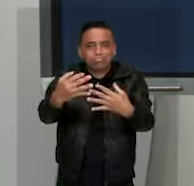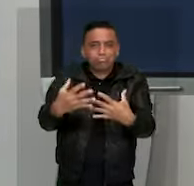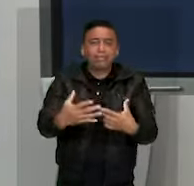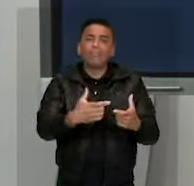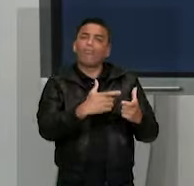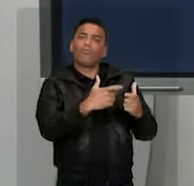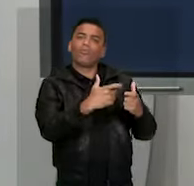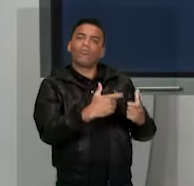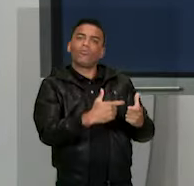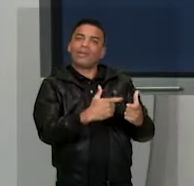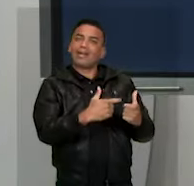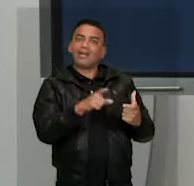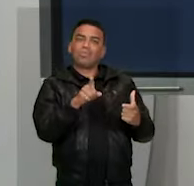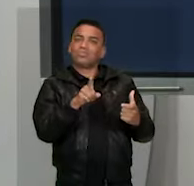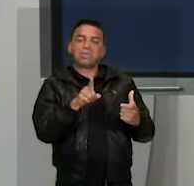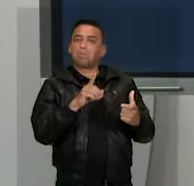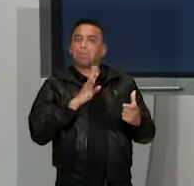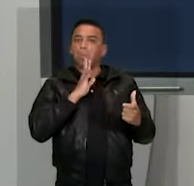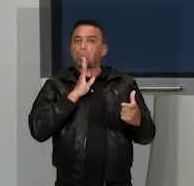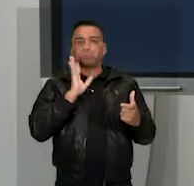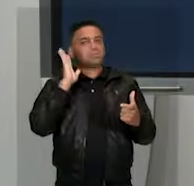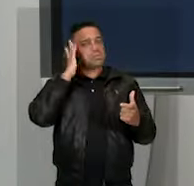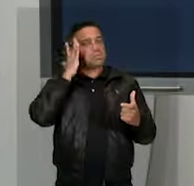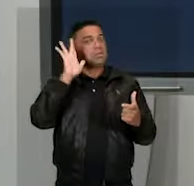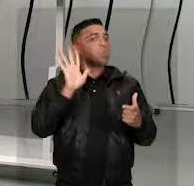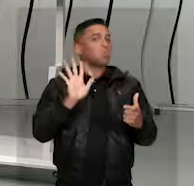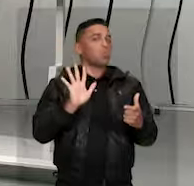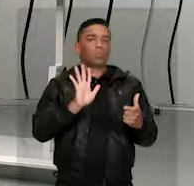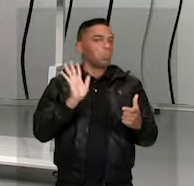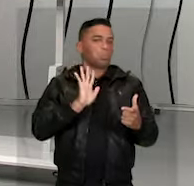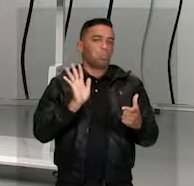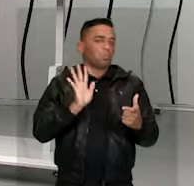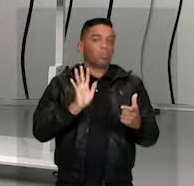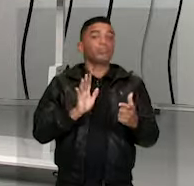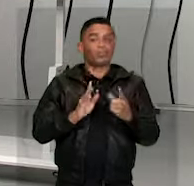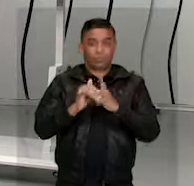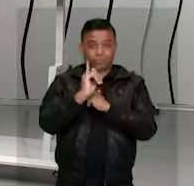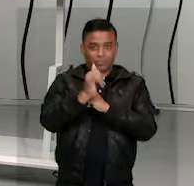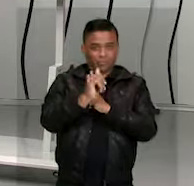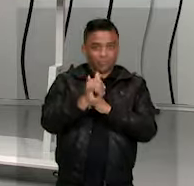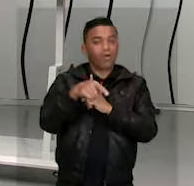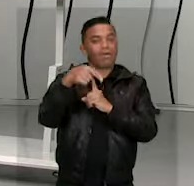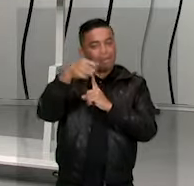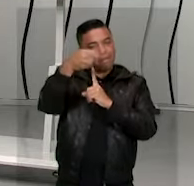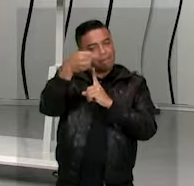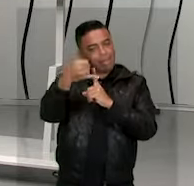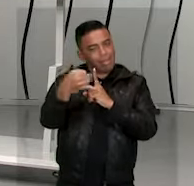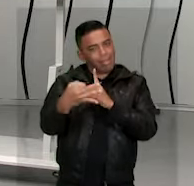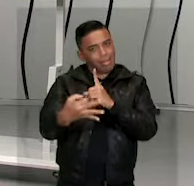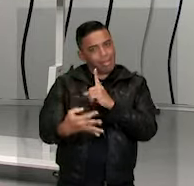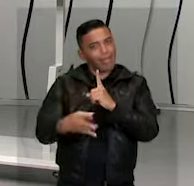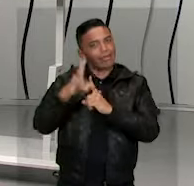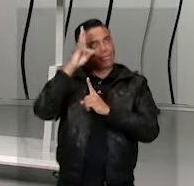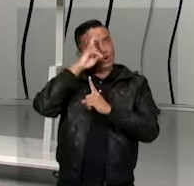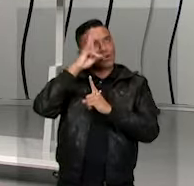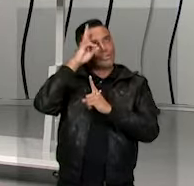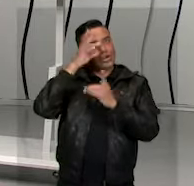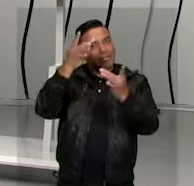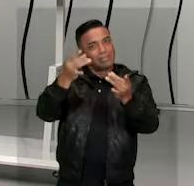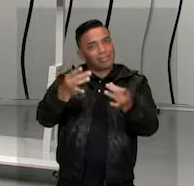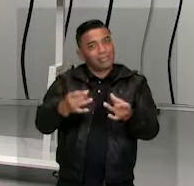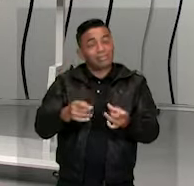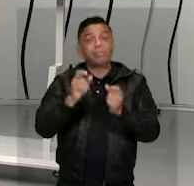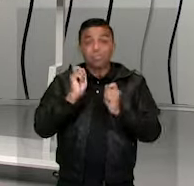lugar que você não o conhece. Então, esse narrador é o contador dos fatos. Ele pode ser